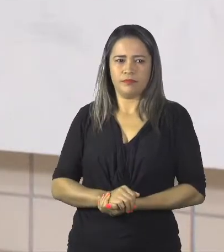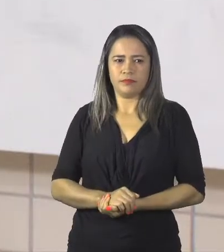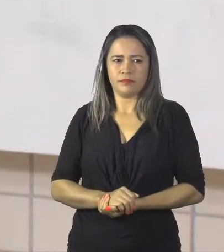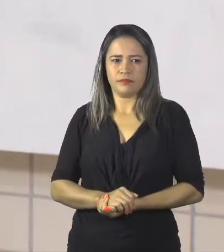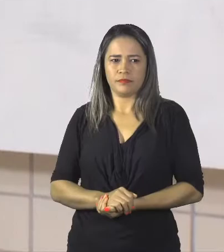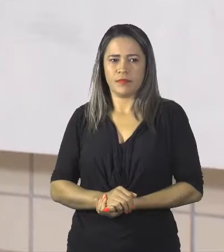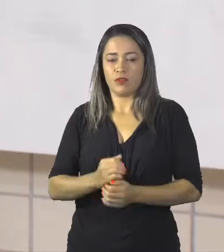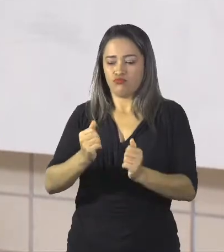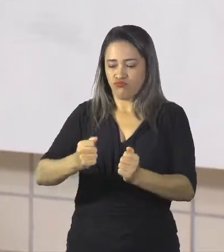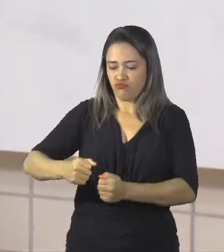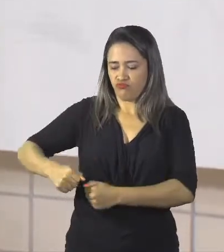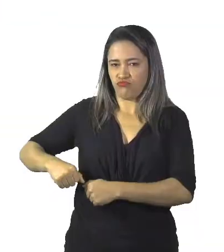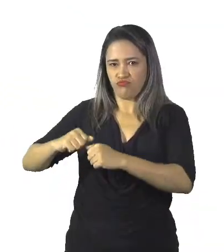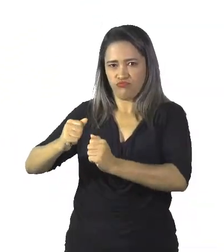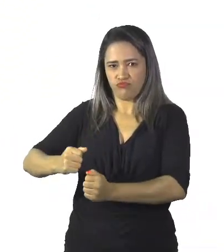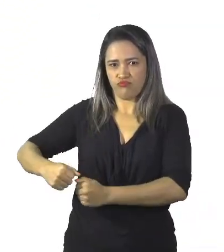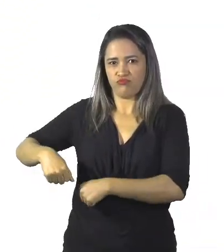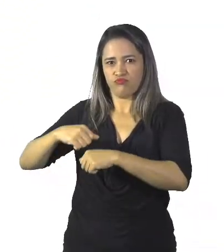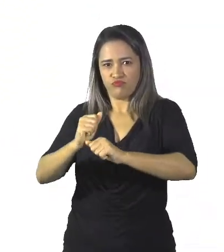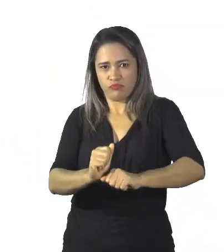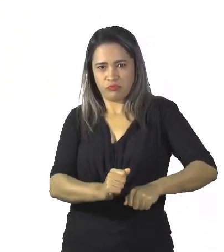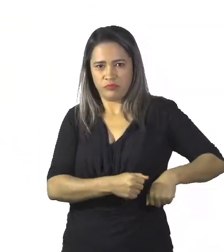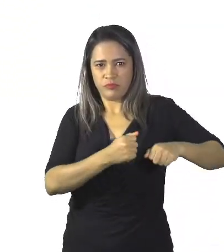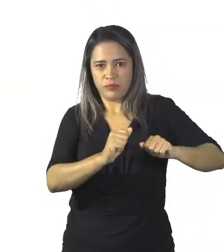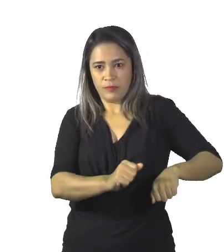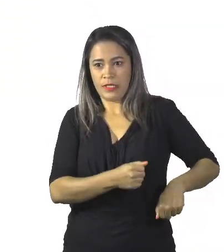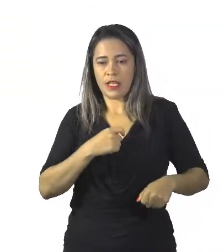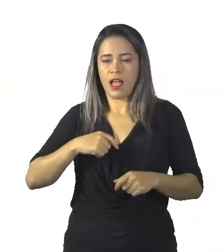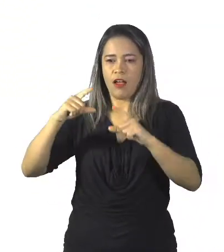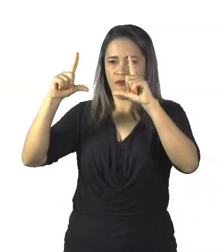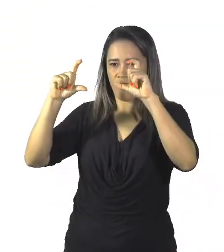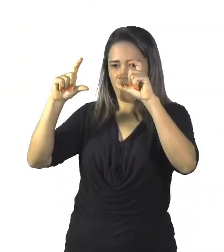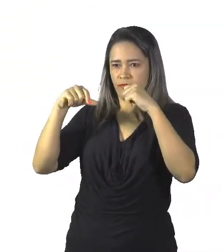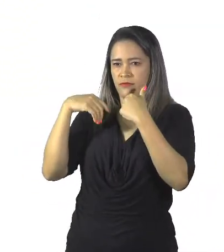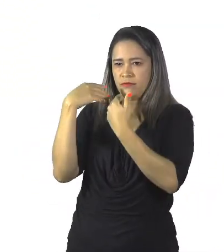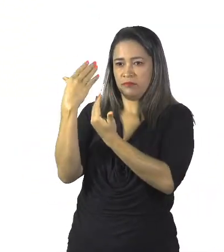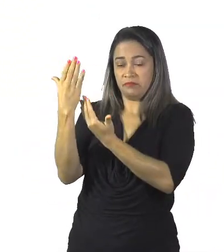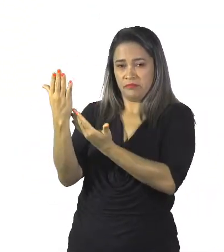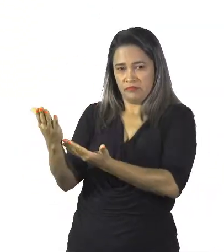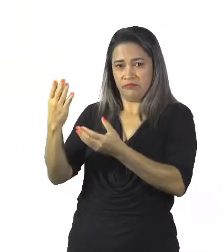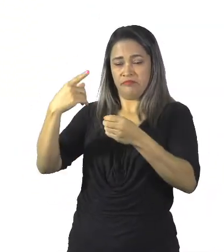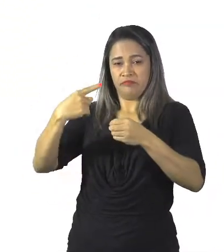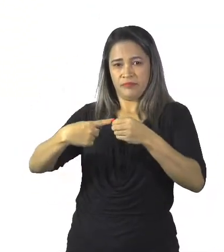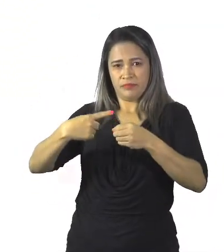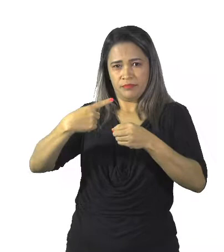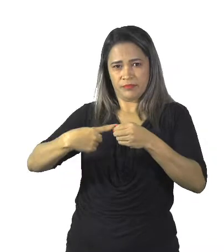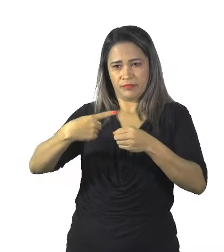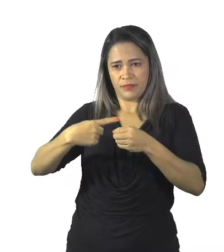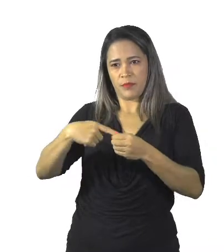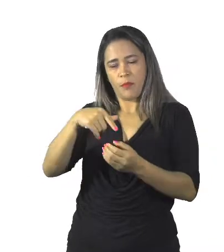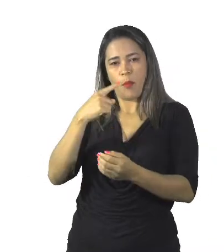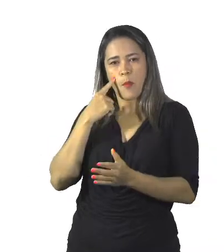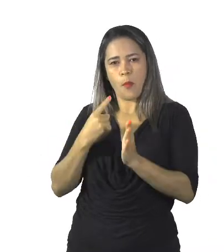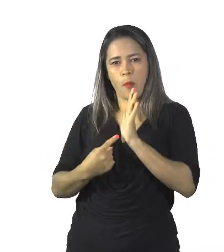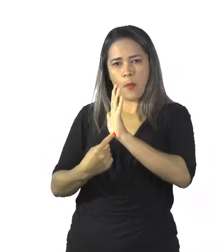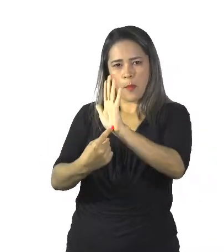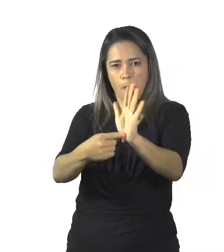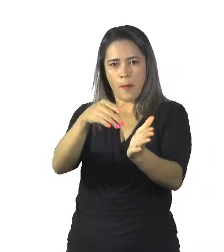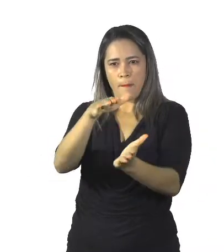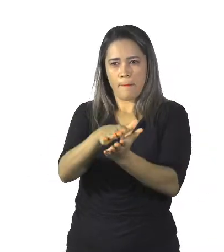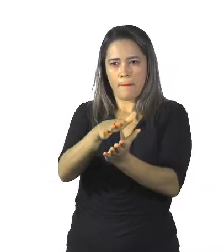gente tem a fotografia, né, da nossa cidade, mostrando a Palmas, né? Ela fica